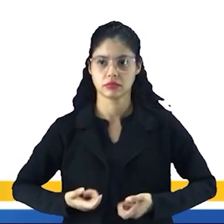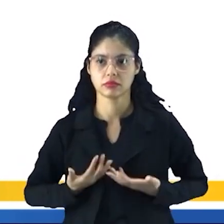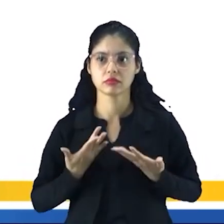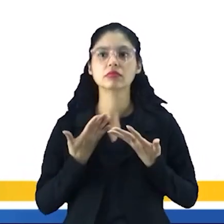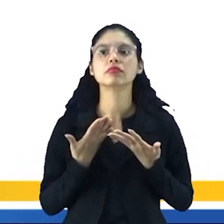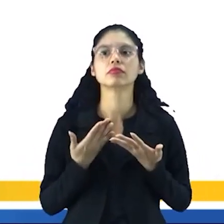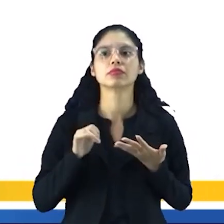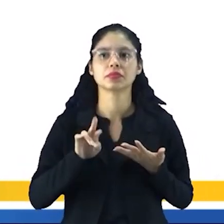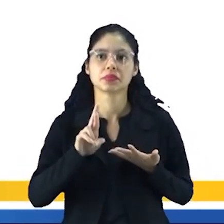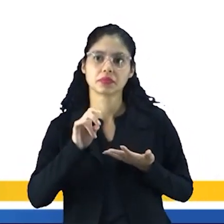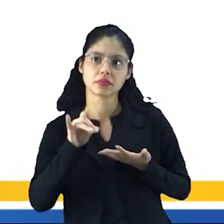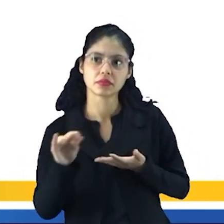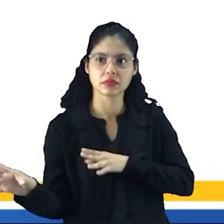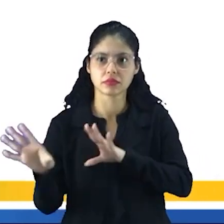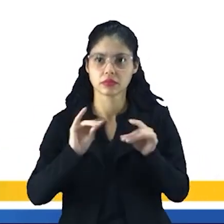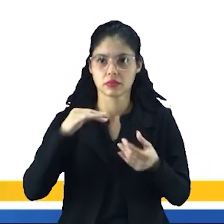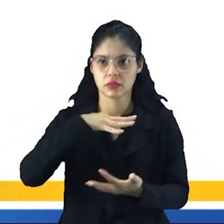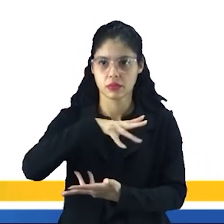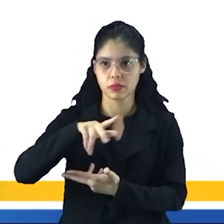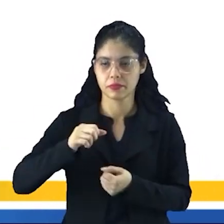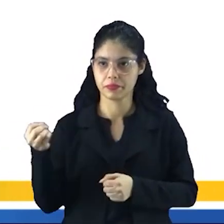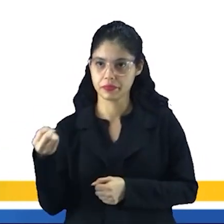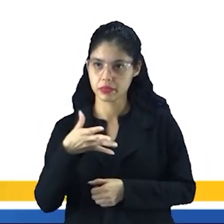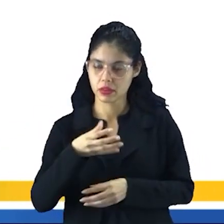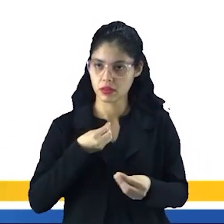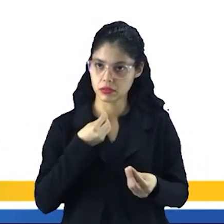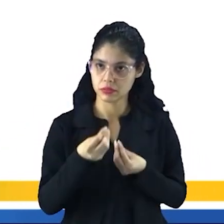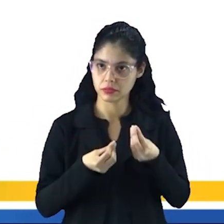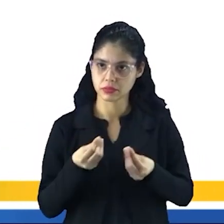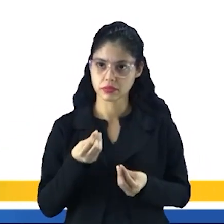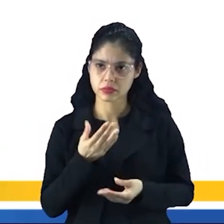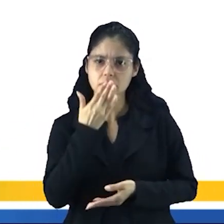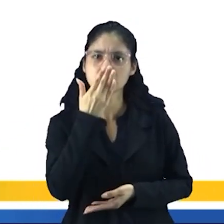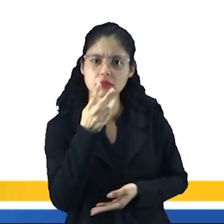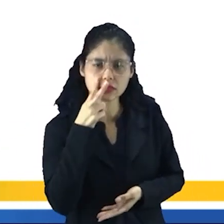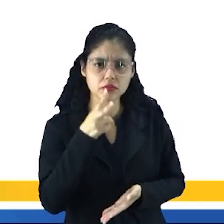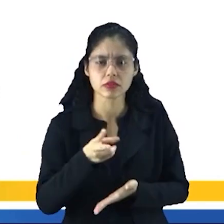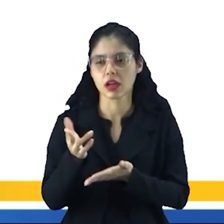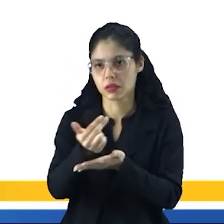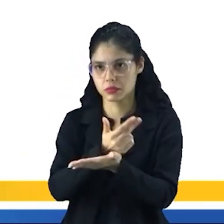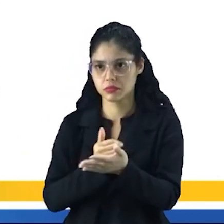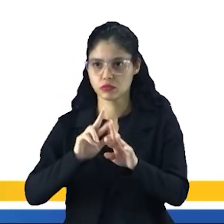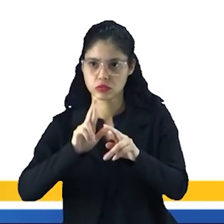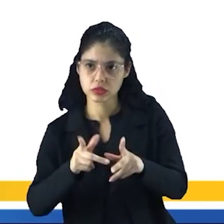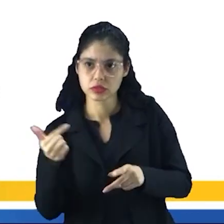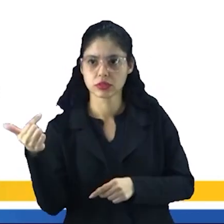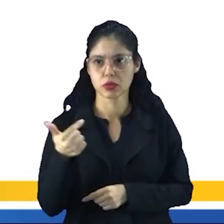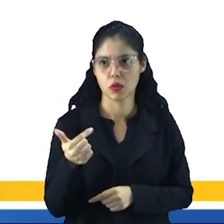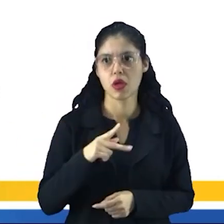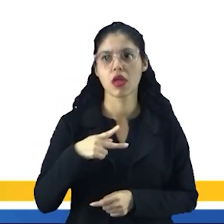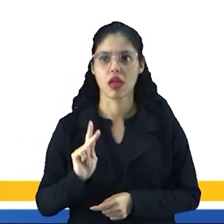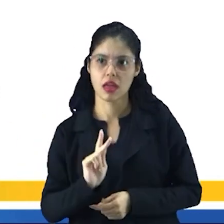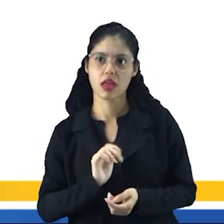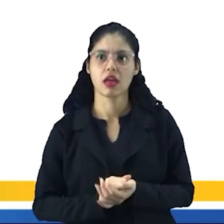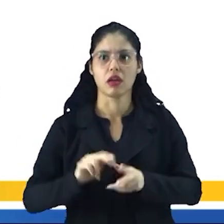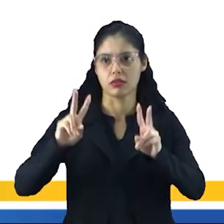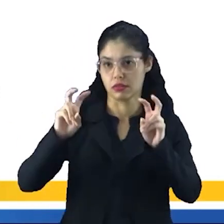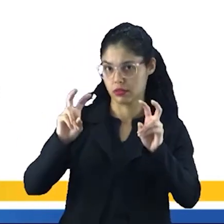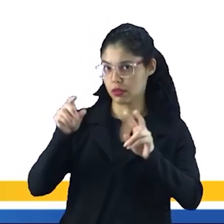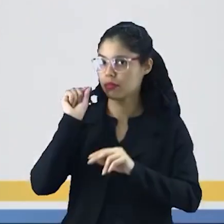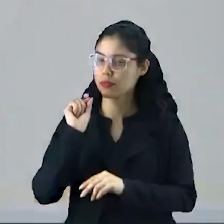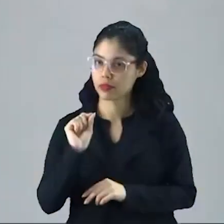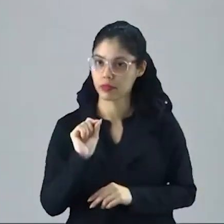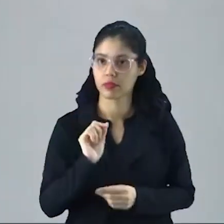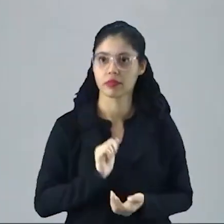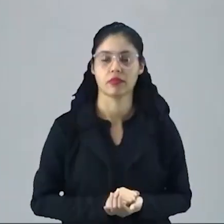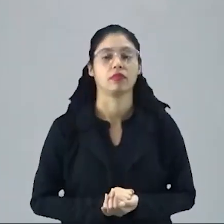Manifesto Surrealista, que trouxe para o mundo um novo modo de encarar a arte. Segundo ele, o termo consiste